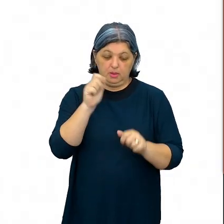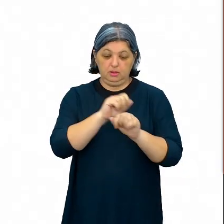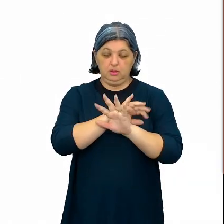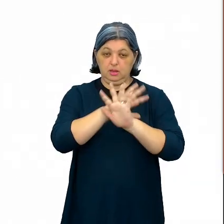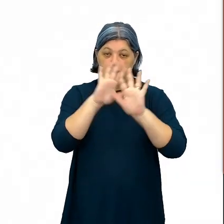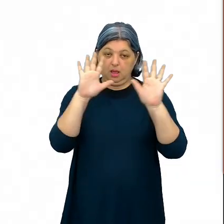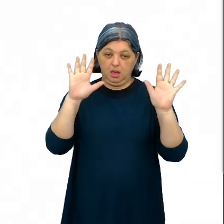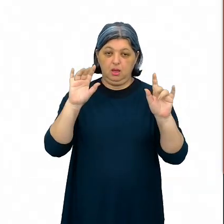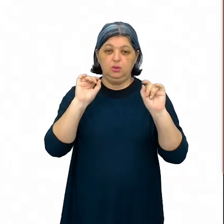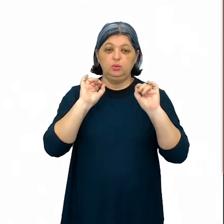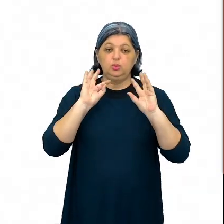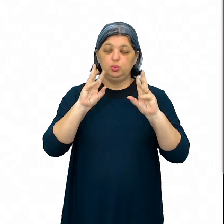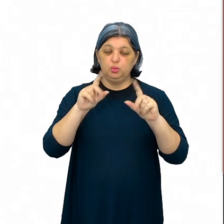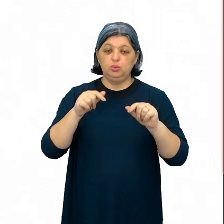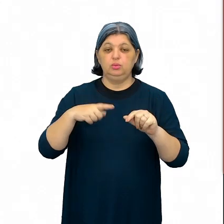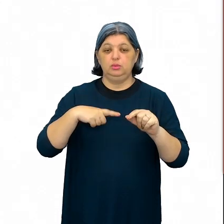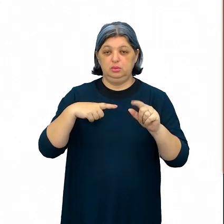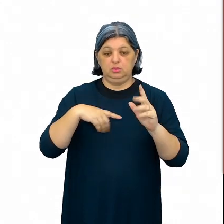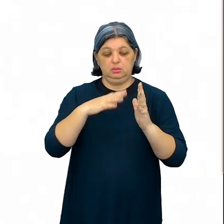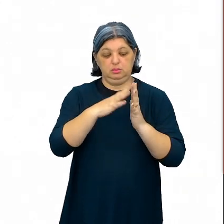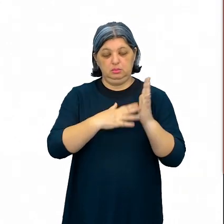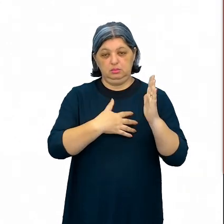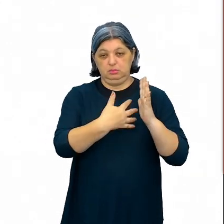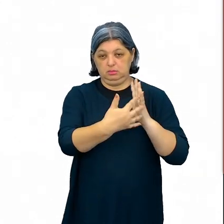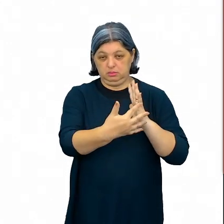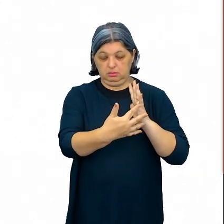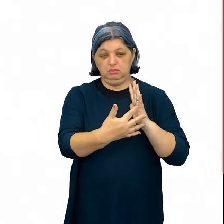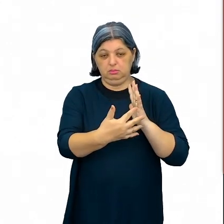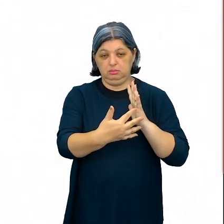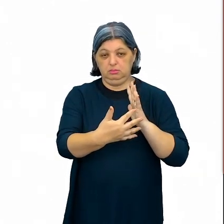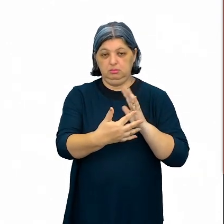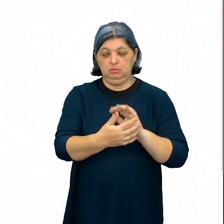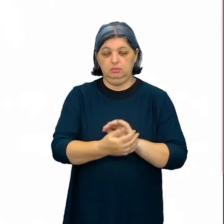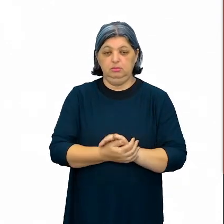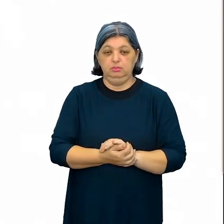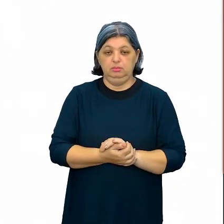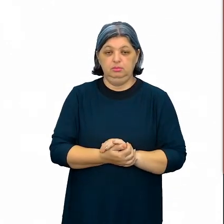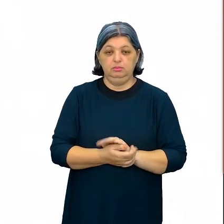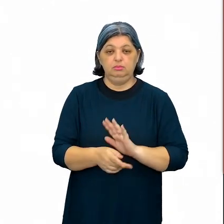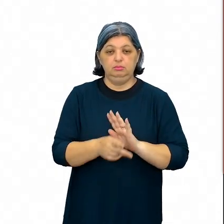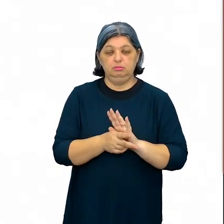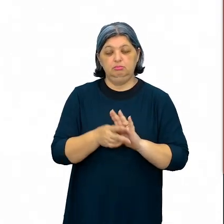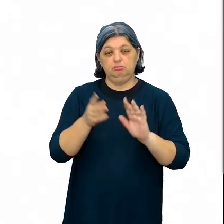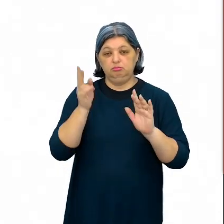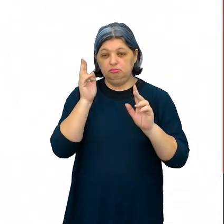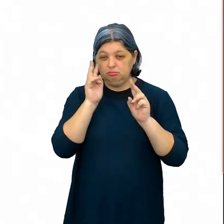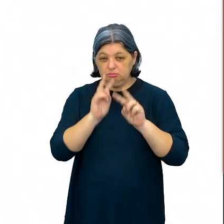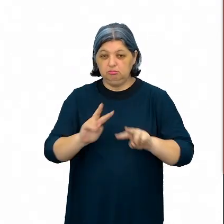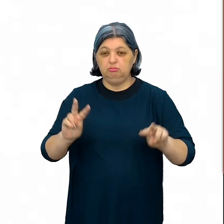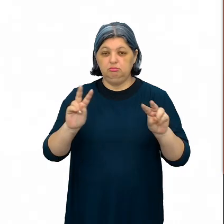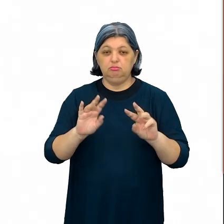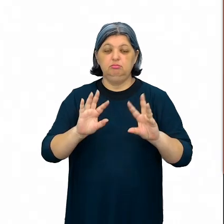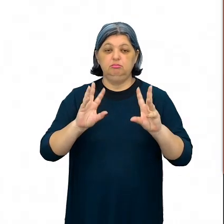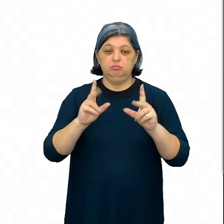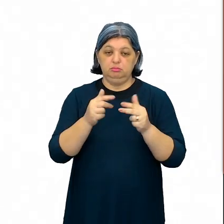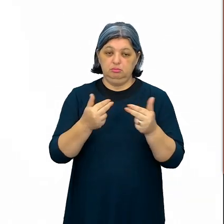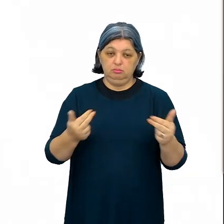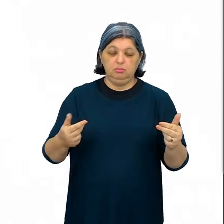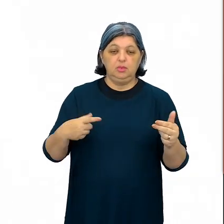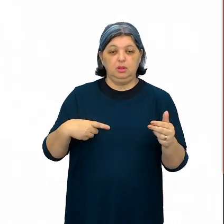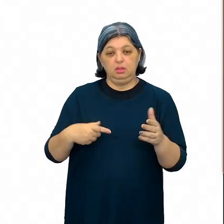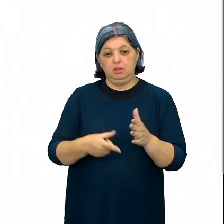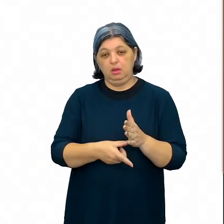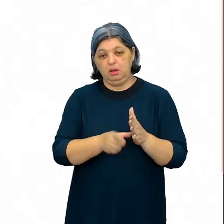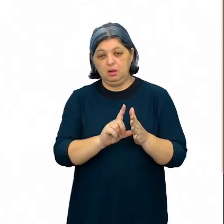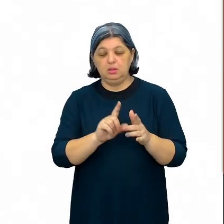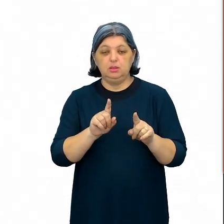clareza sobre aquilo que tá havendo e tem aí uma uma uma visão pouquinho né do todo que veio antes e